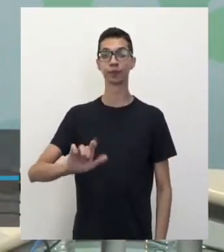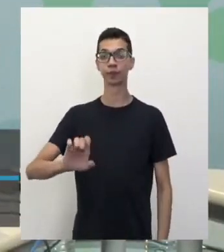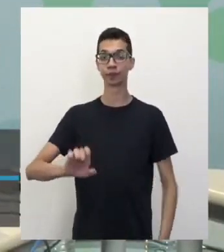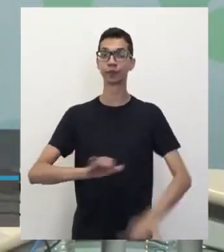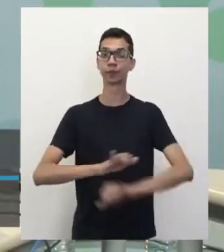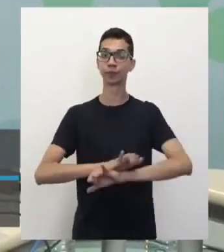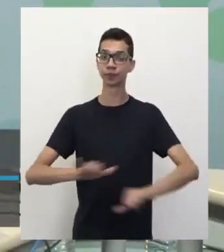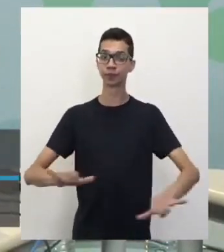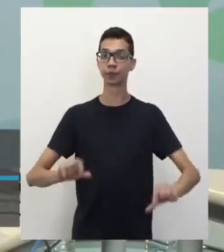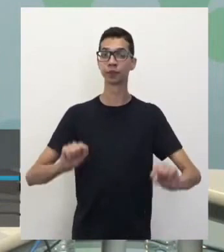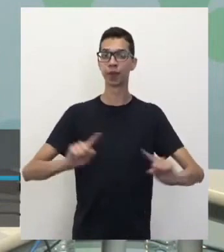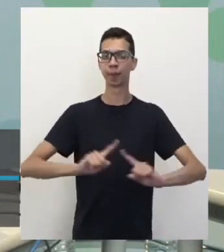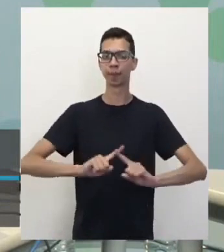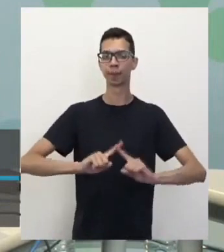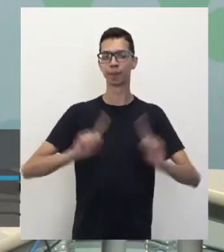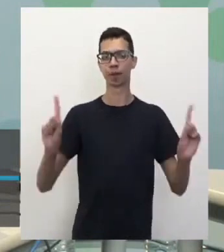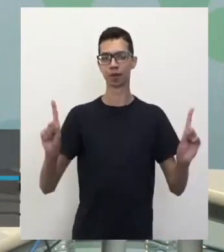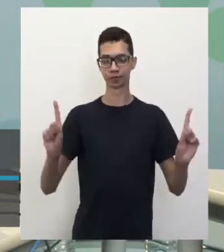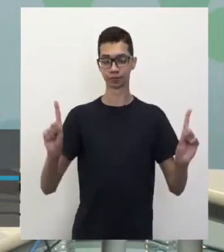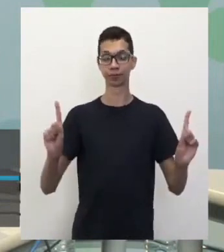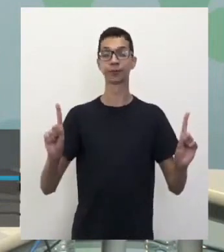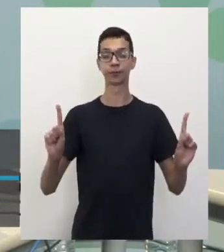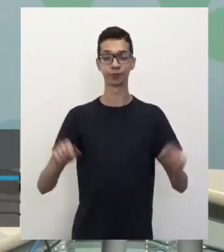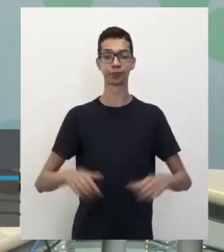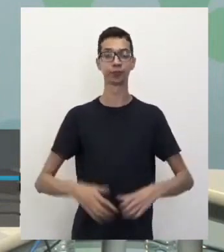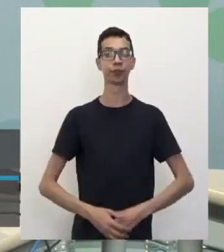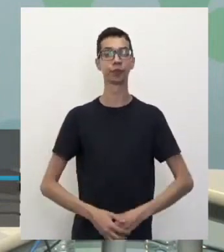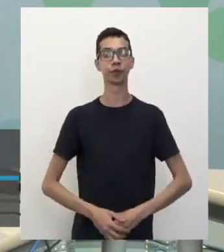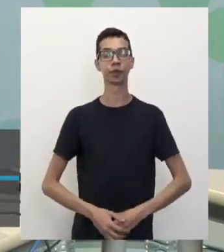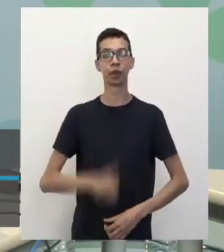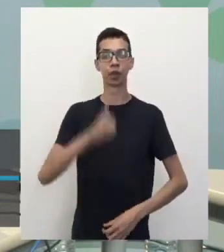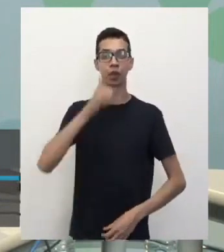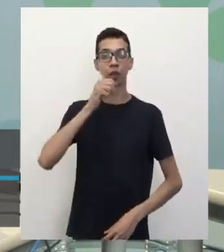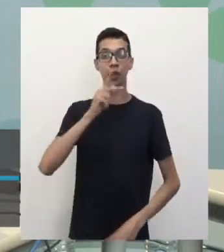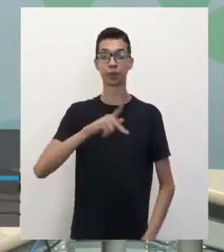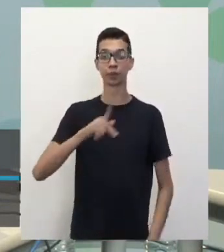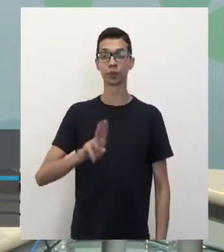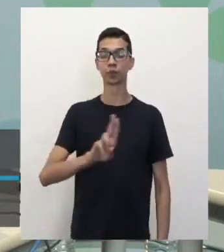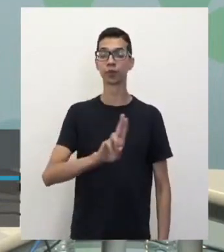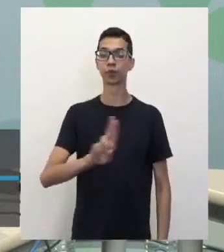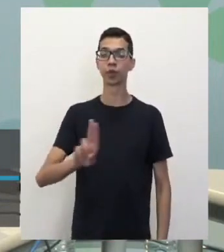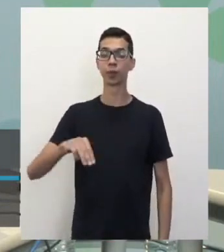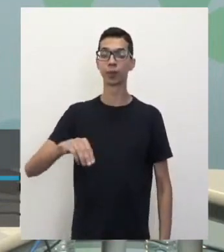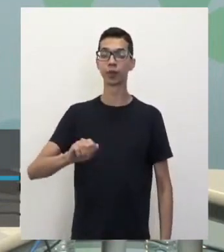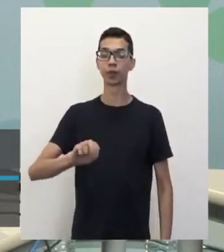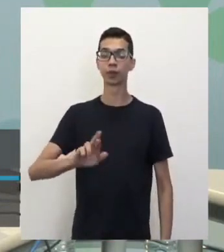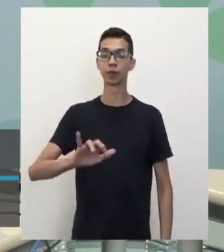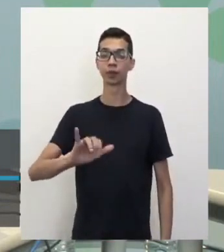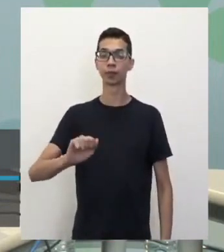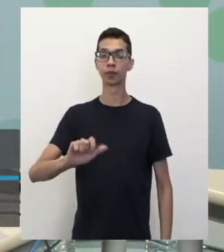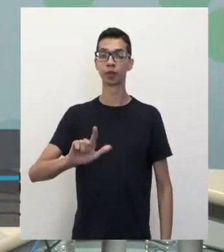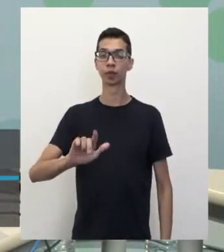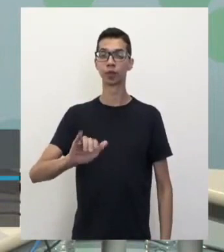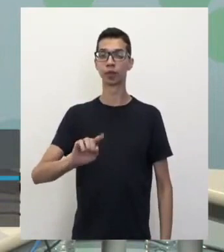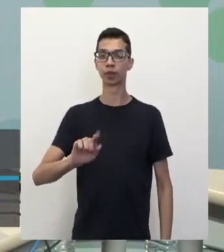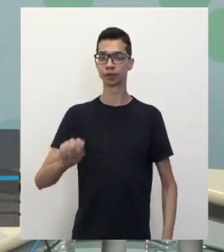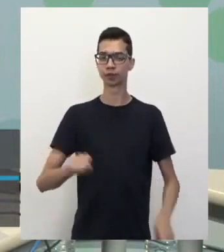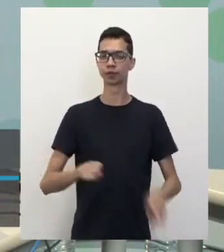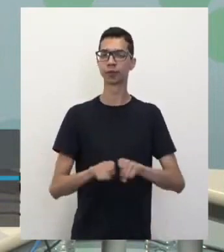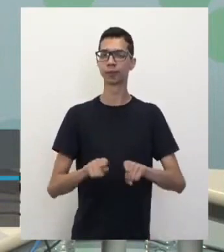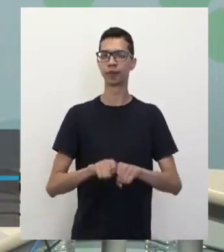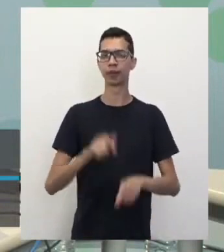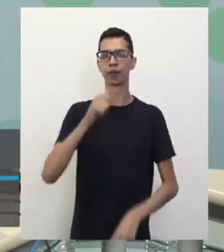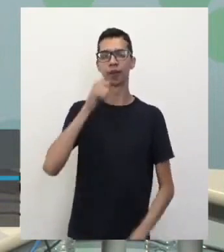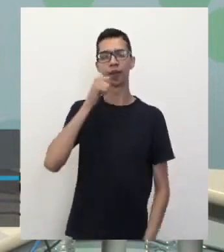Que é a conjunção coordenativa adversativa. A pro Maria Luísa. A pro Luciana Acre também mandou pra gente Feliz